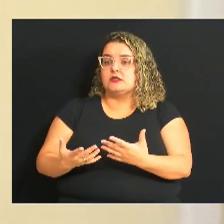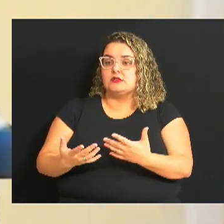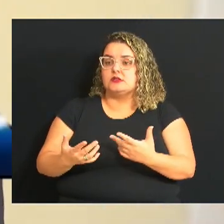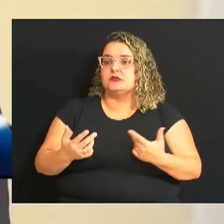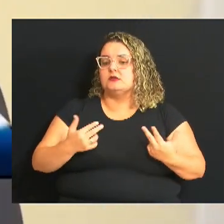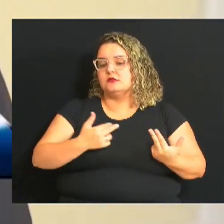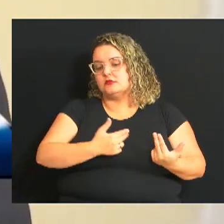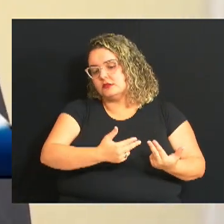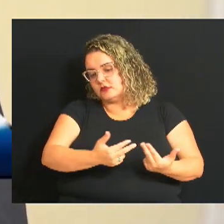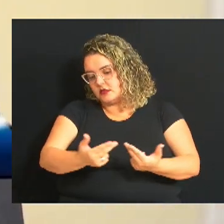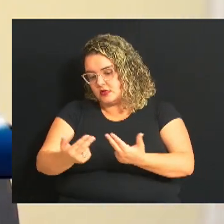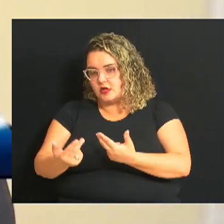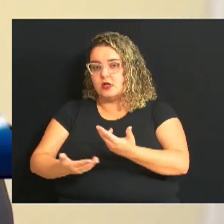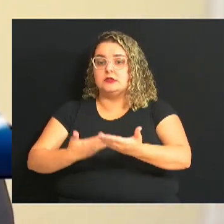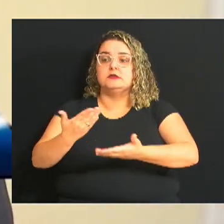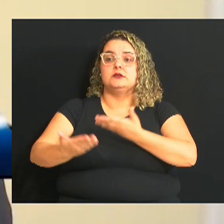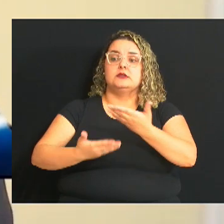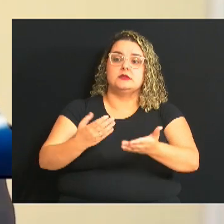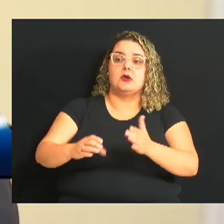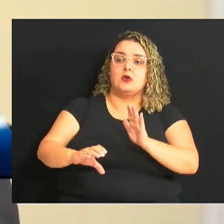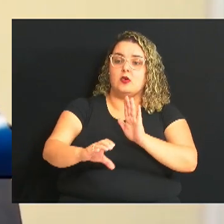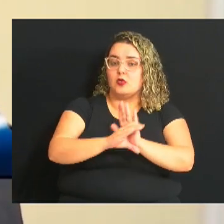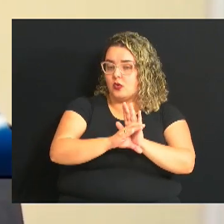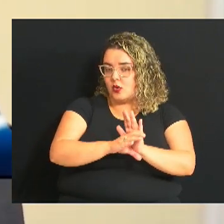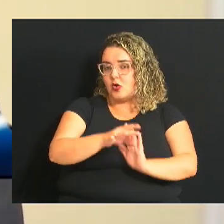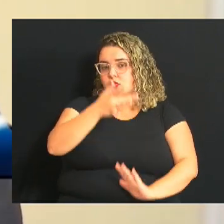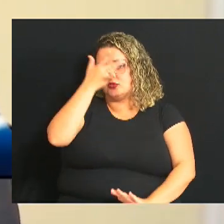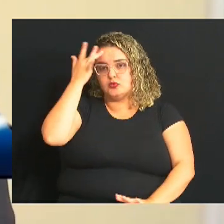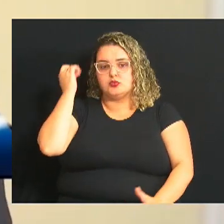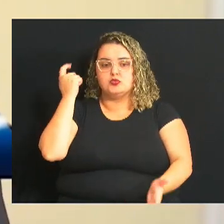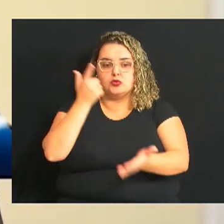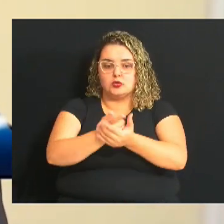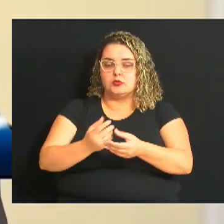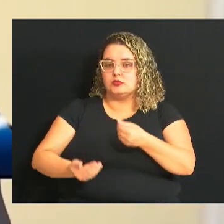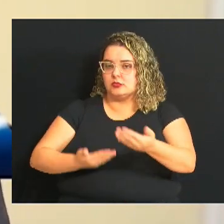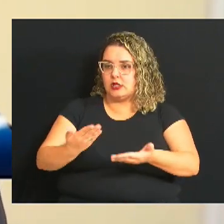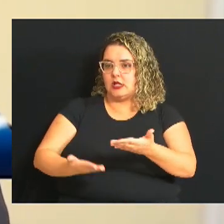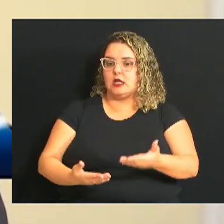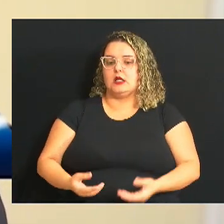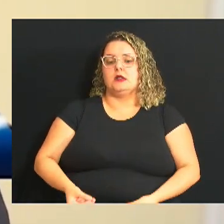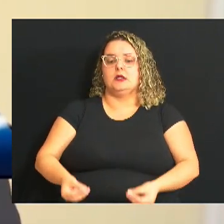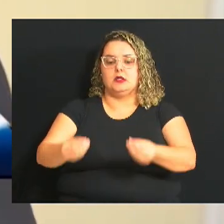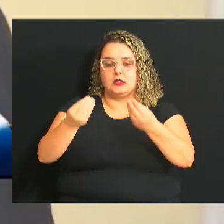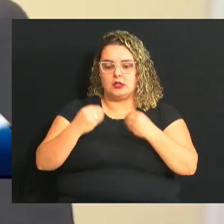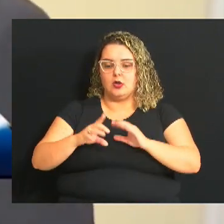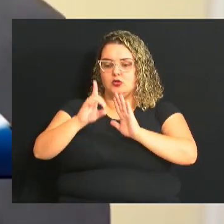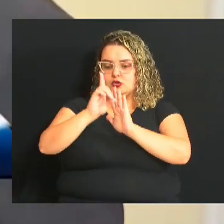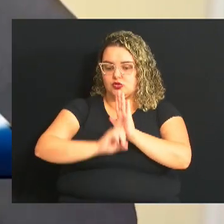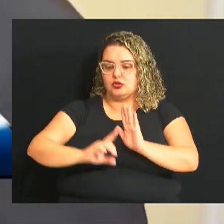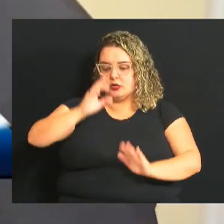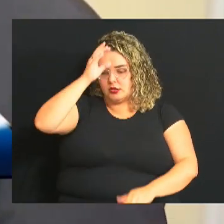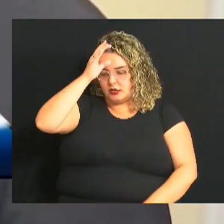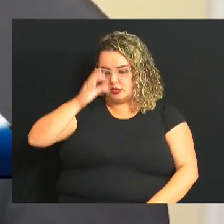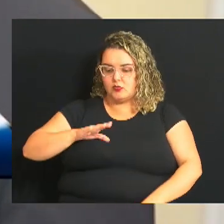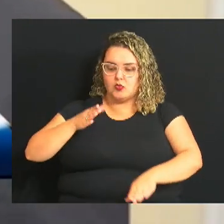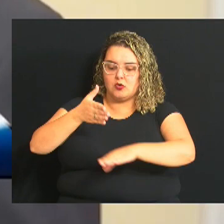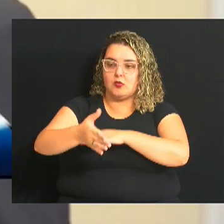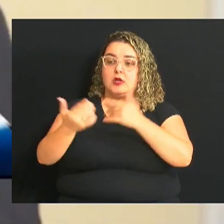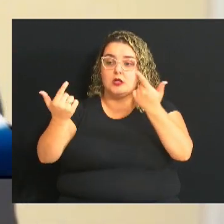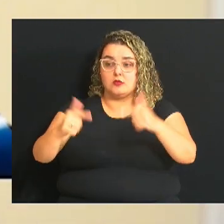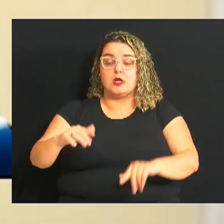harmonicamente tratar o que o Código do Consumidor trata. É dar o direito ao cidadão, ao entrar no estabelecimento, ele saber